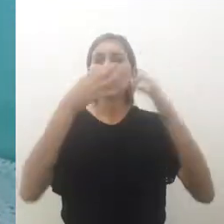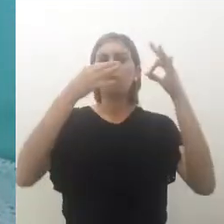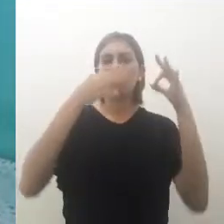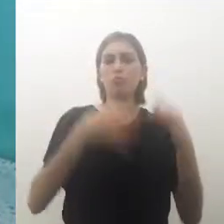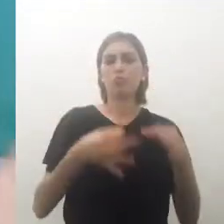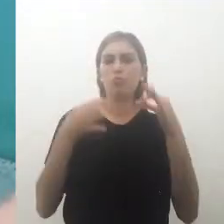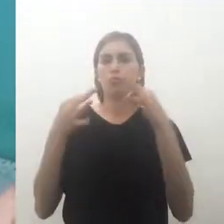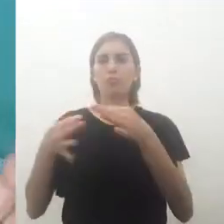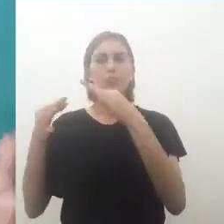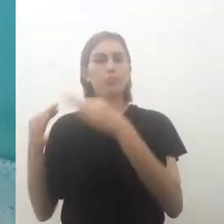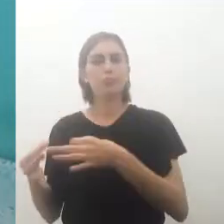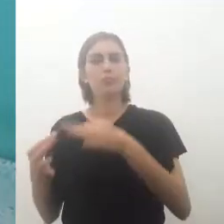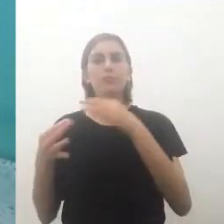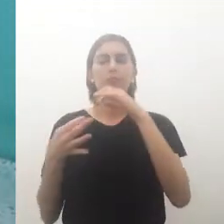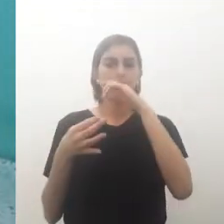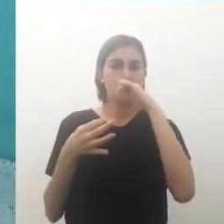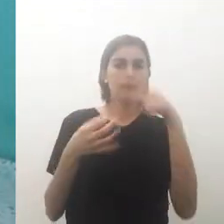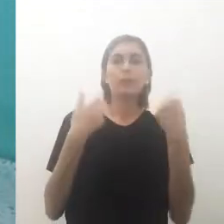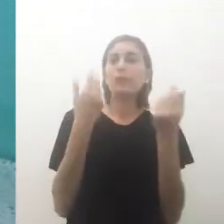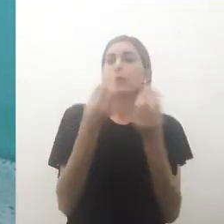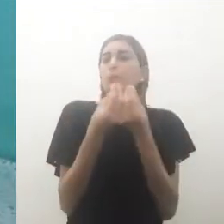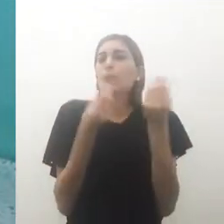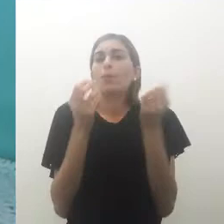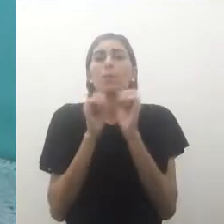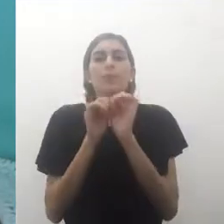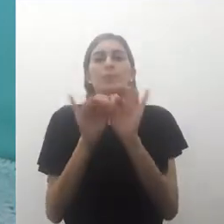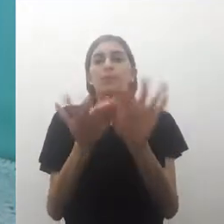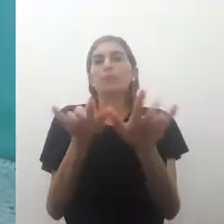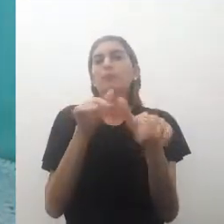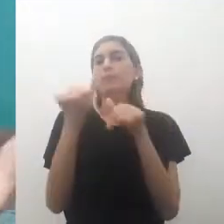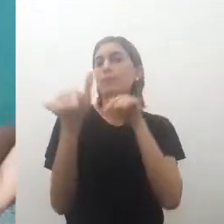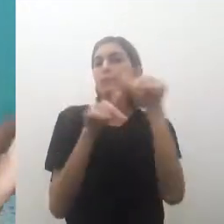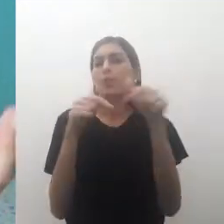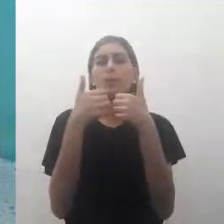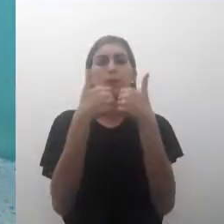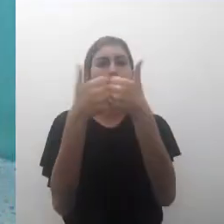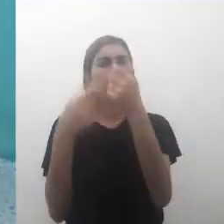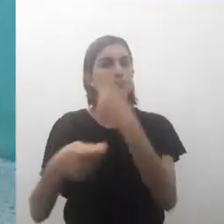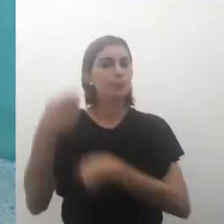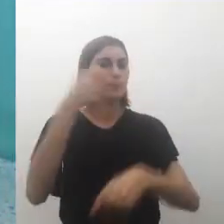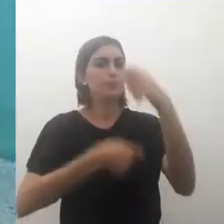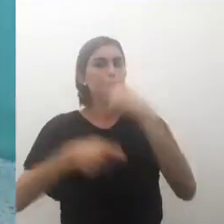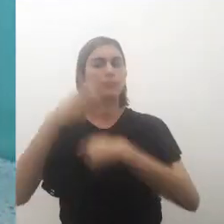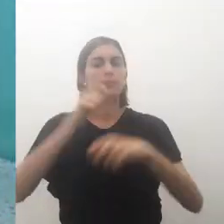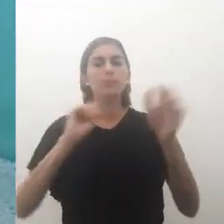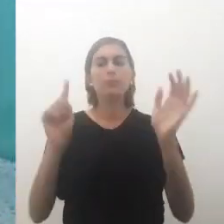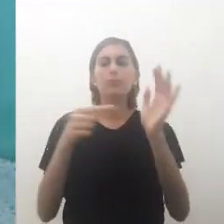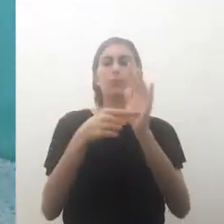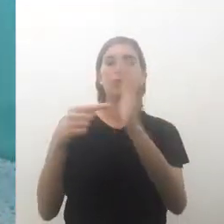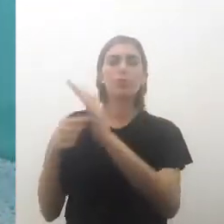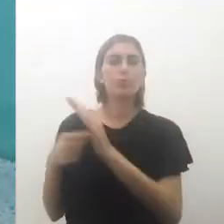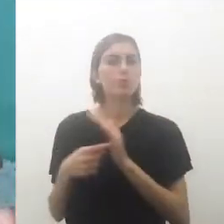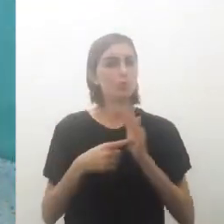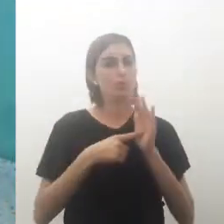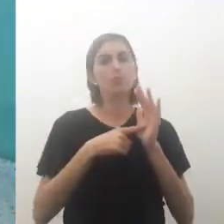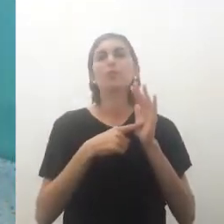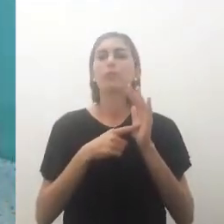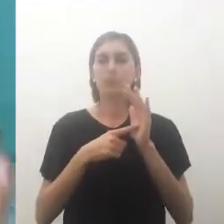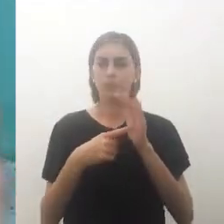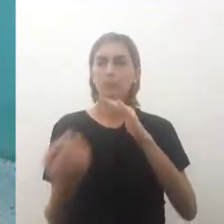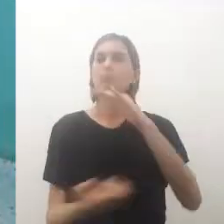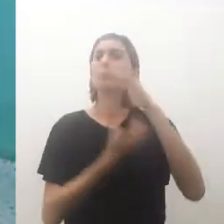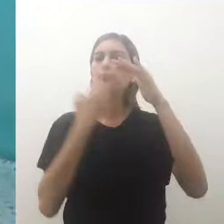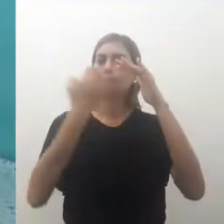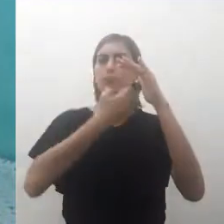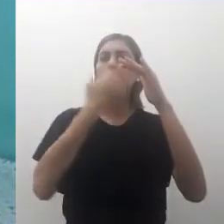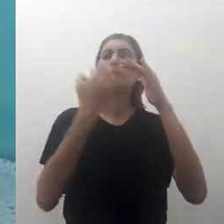de modo justo uma fluidez das atividades da administração para atingir os